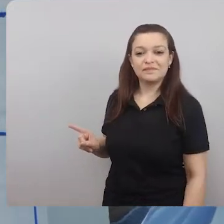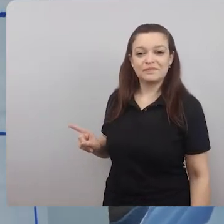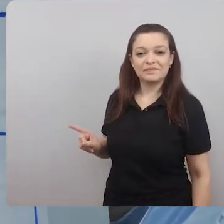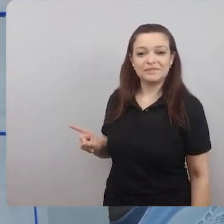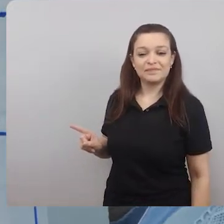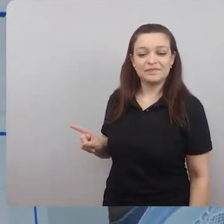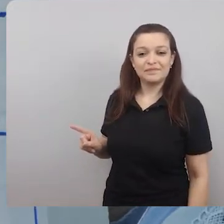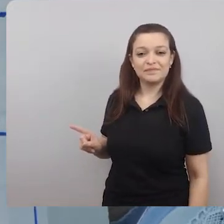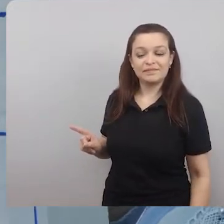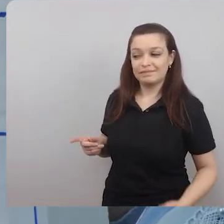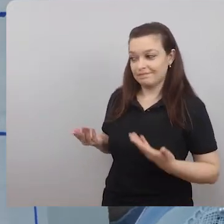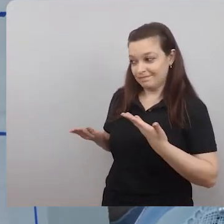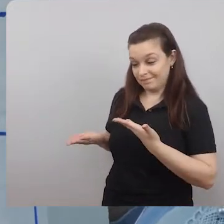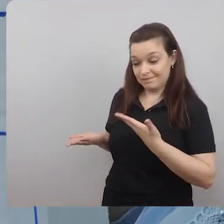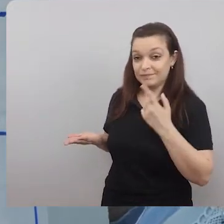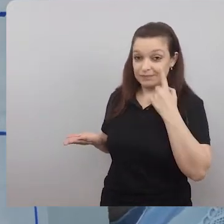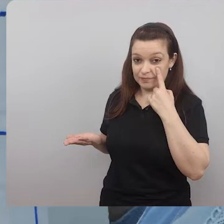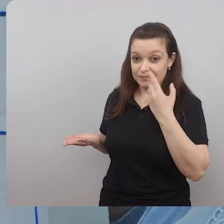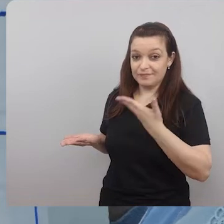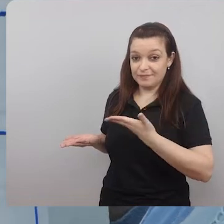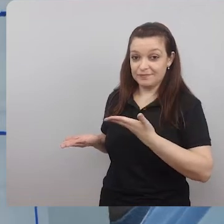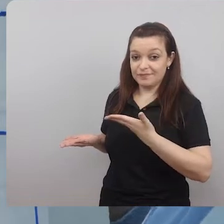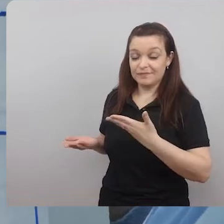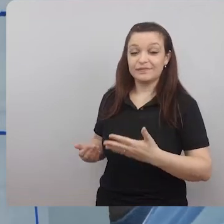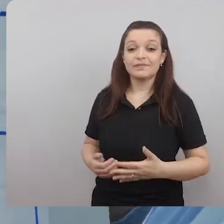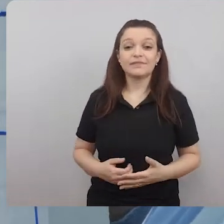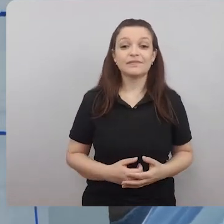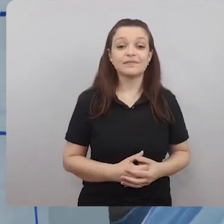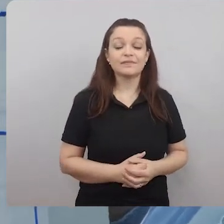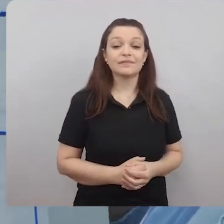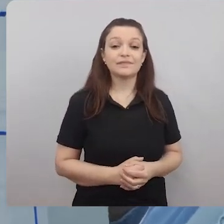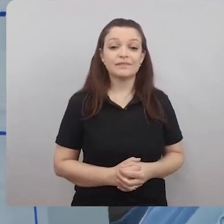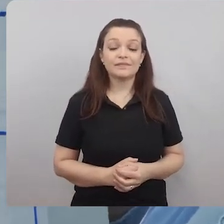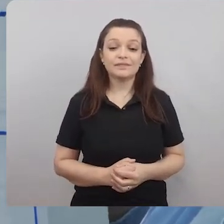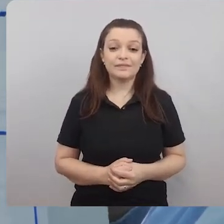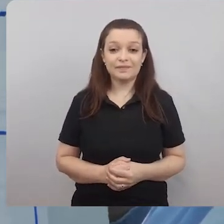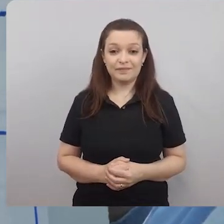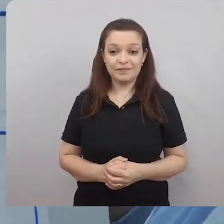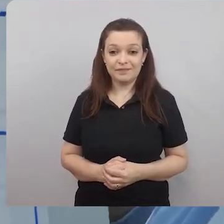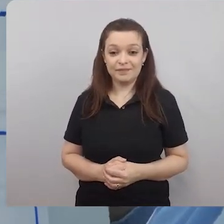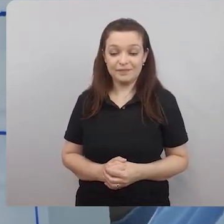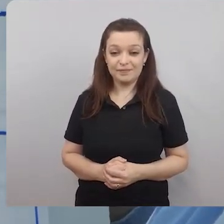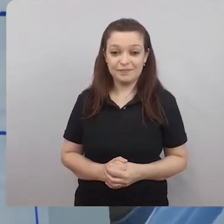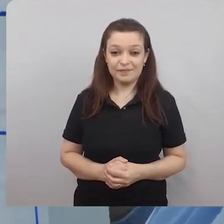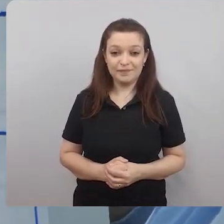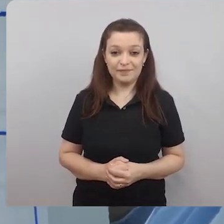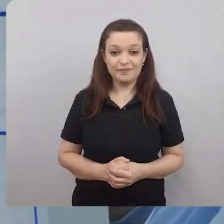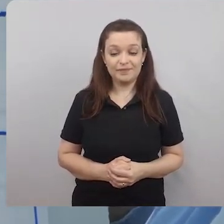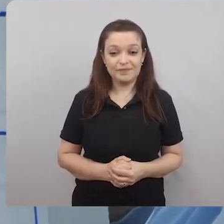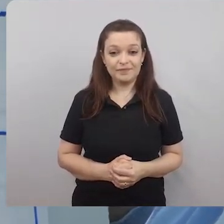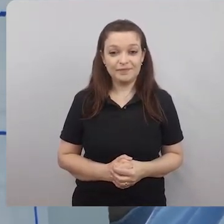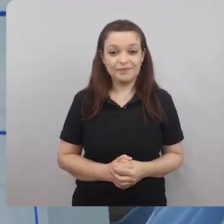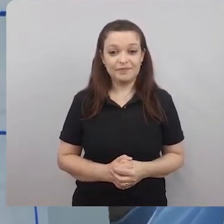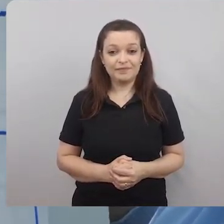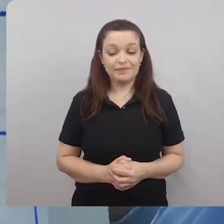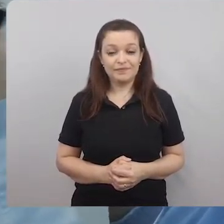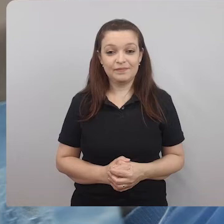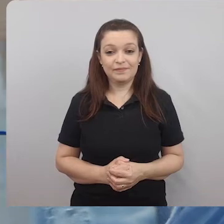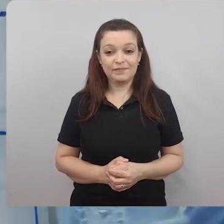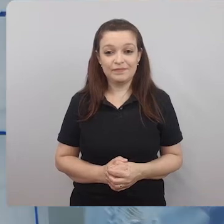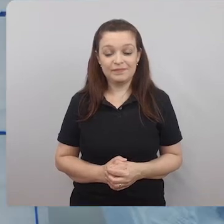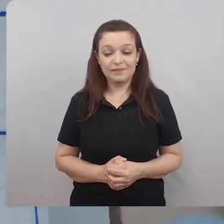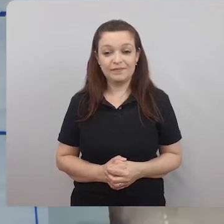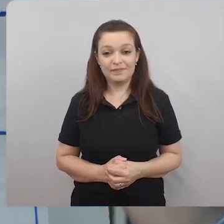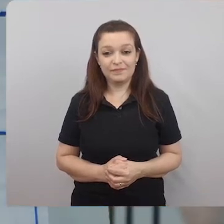descer, um traço em cima, um traço no meio e um traço